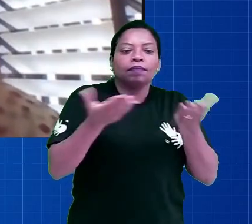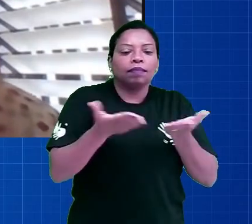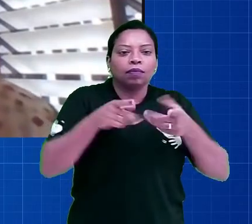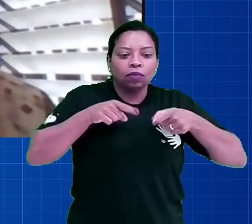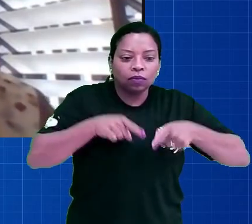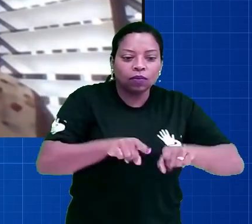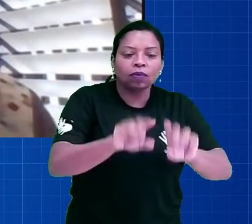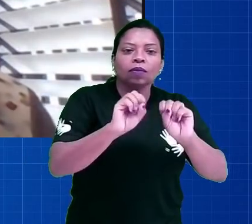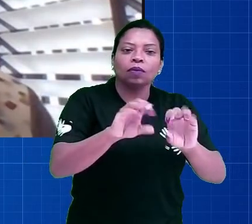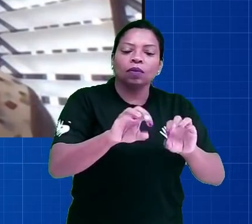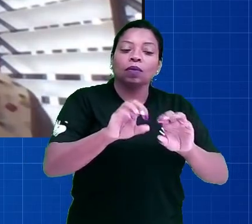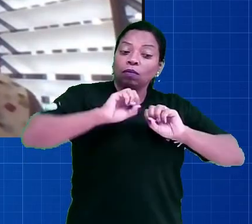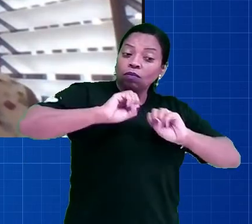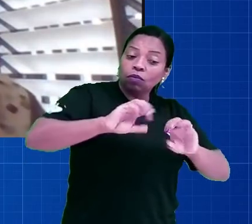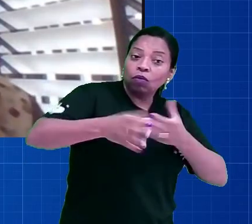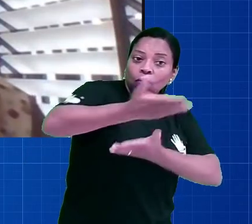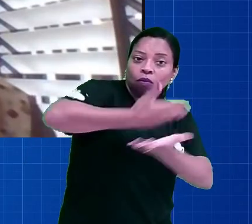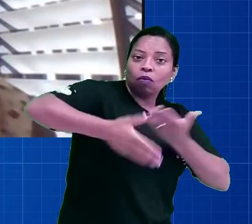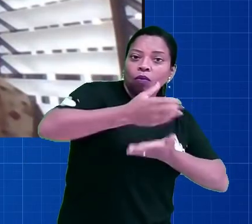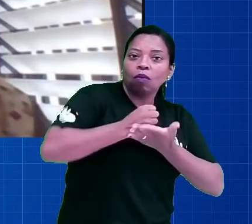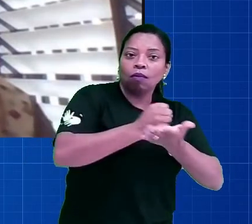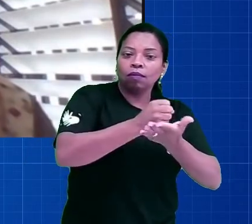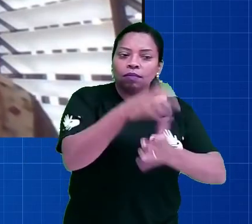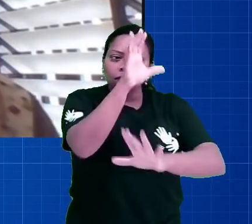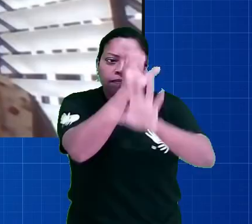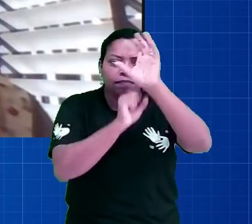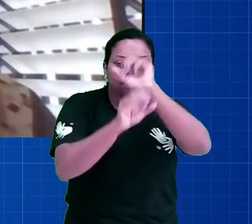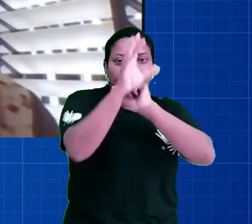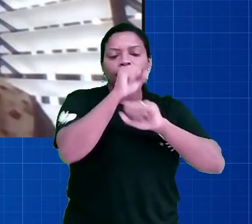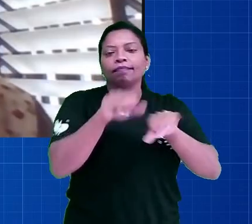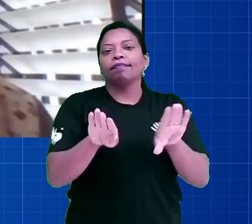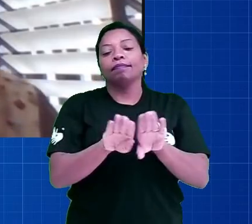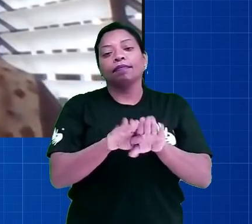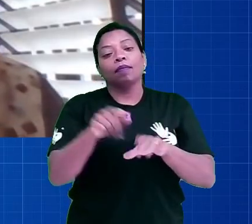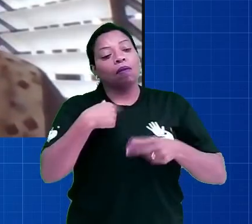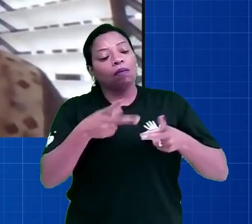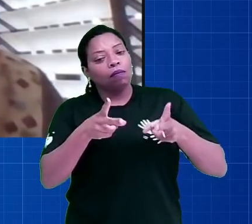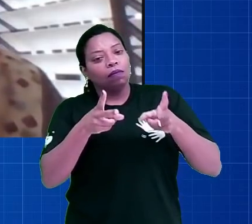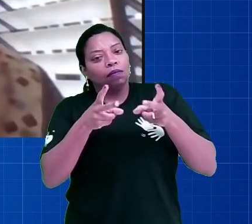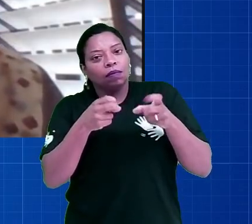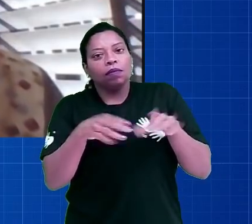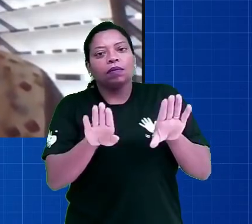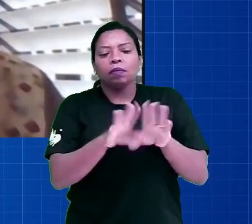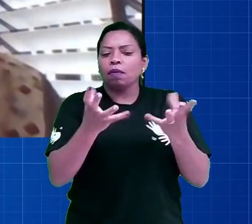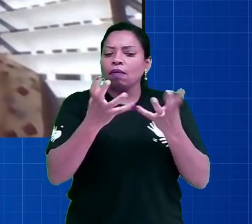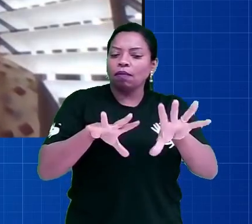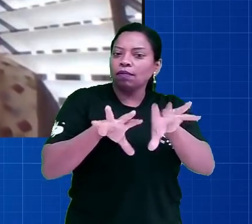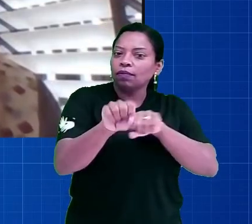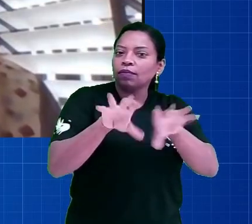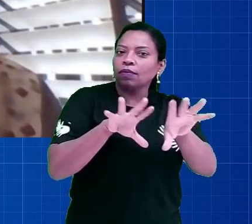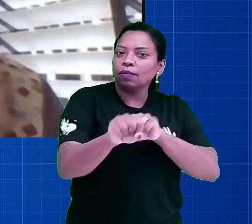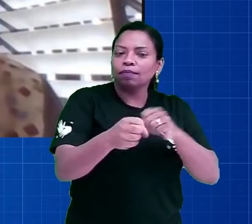começam a aderir ao ensino colaborativo. Então, aprendem. E o que a gente